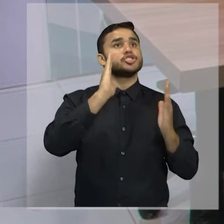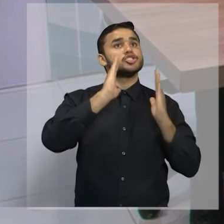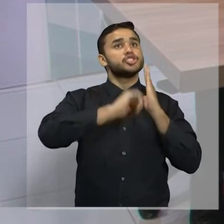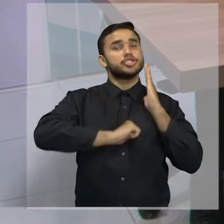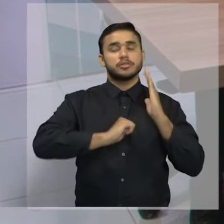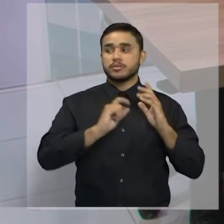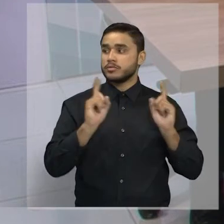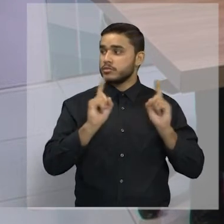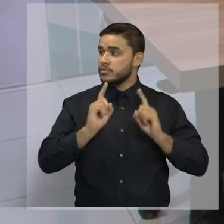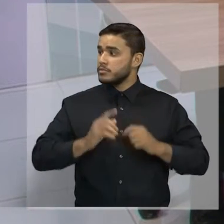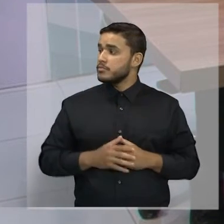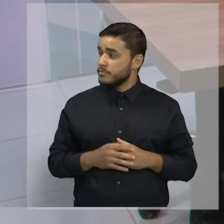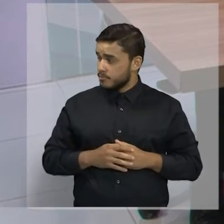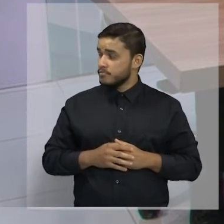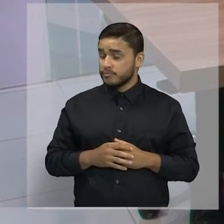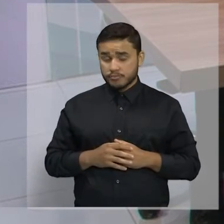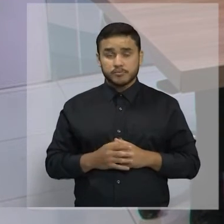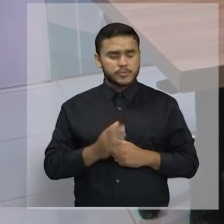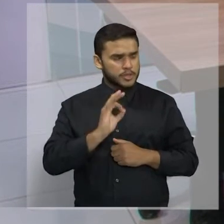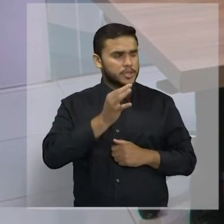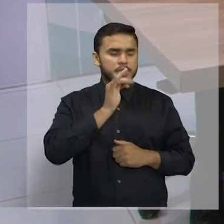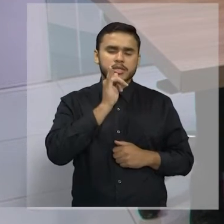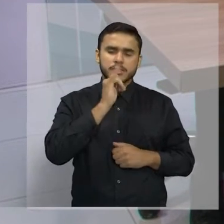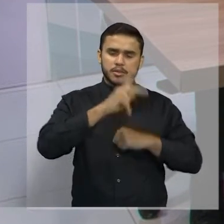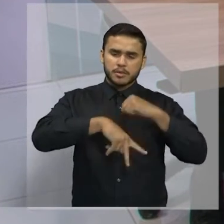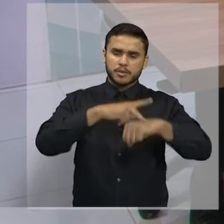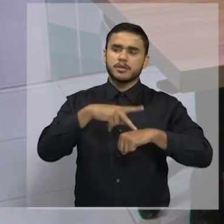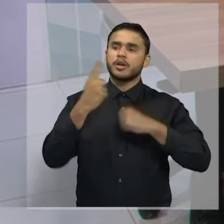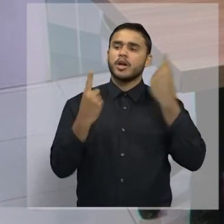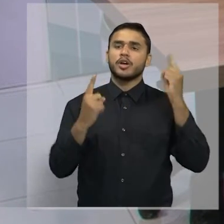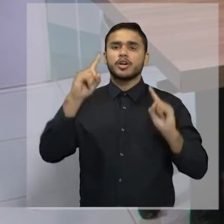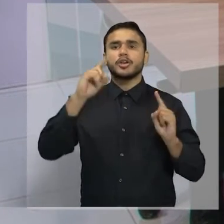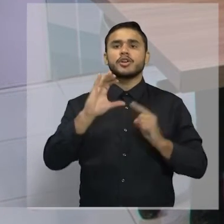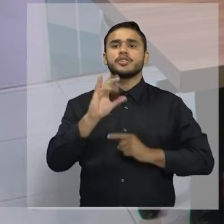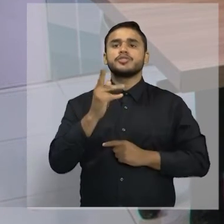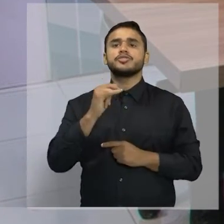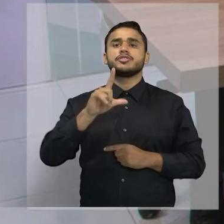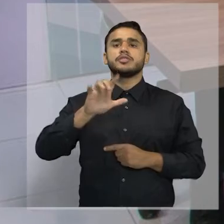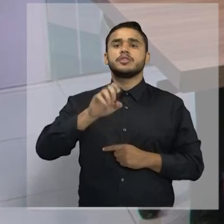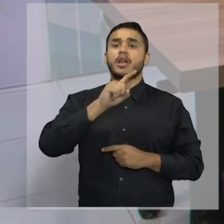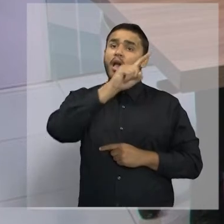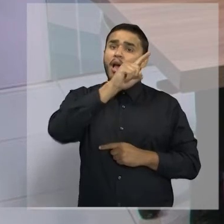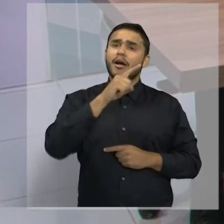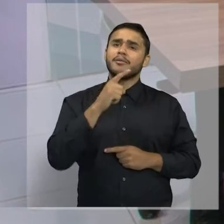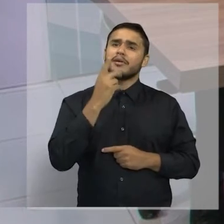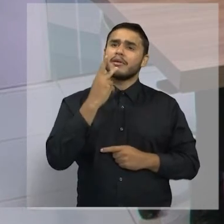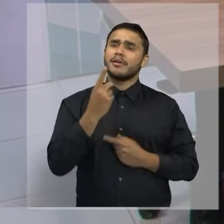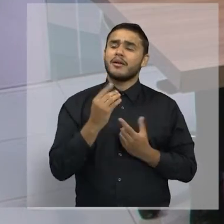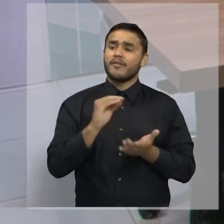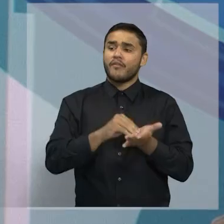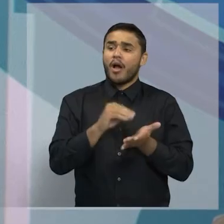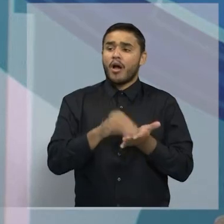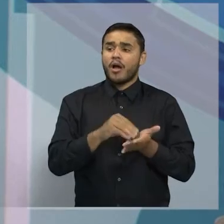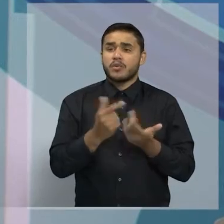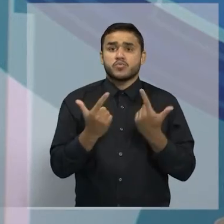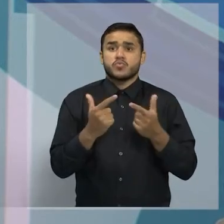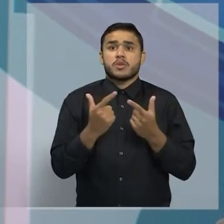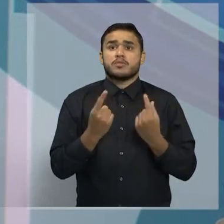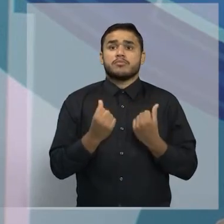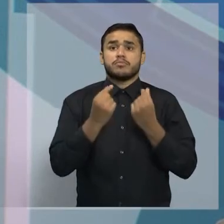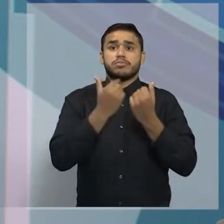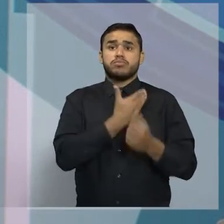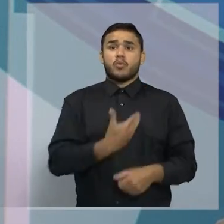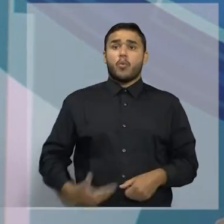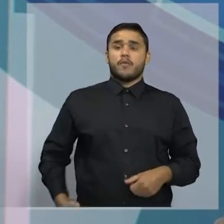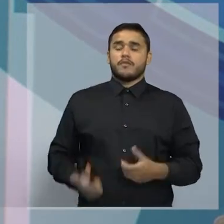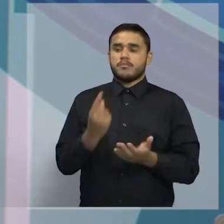que aí está. Porque no Chile o que aconteceu, por que os benefícios no Chile na capitalização são muito baixos? Porque não houve contribuição